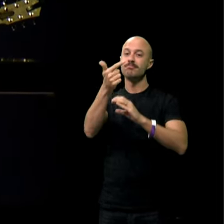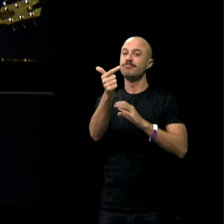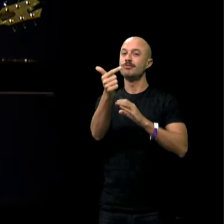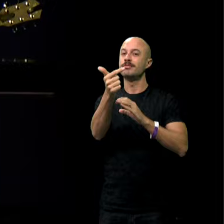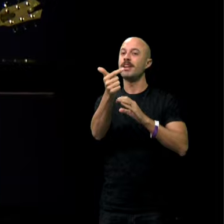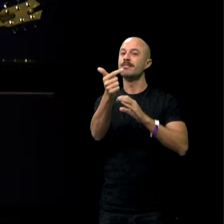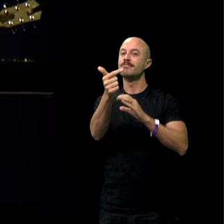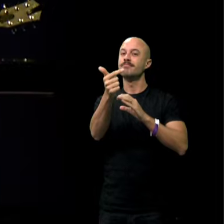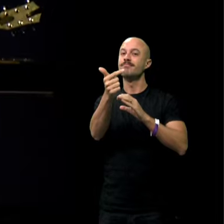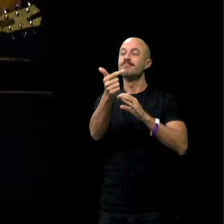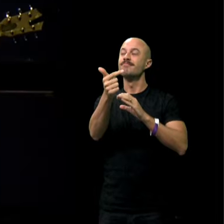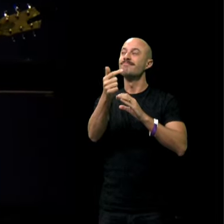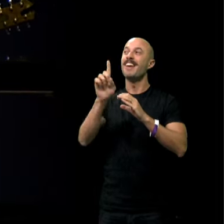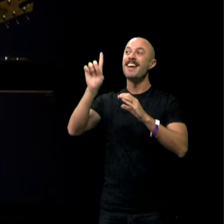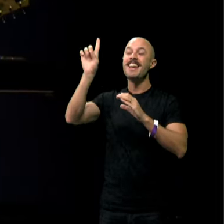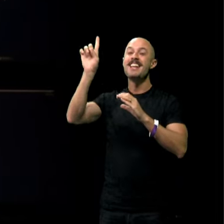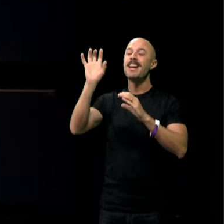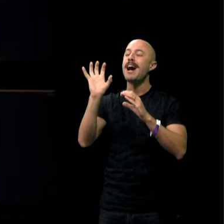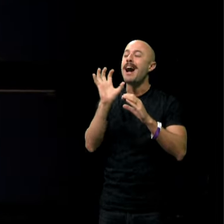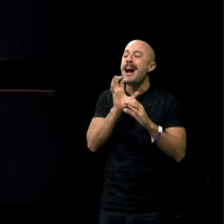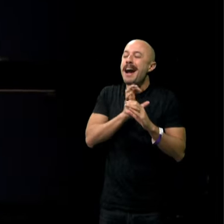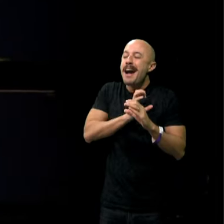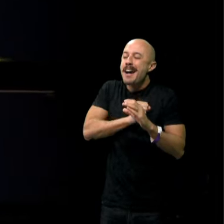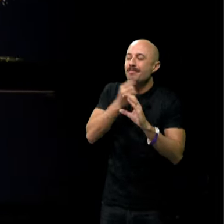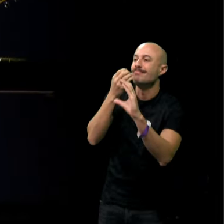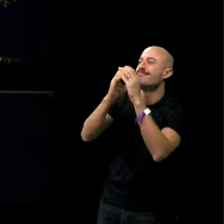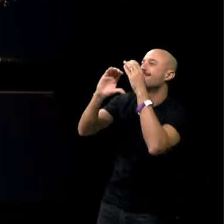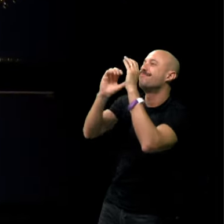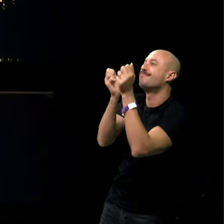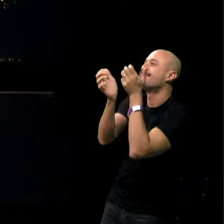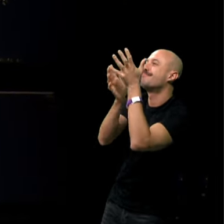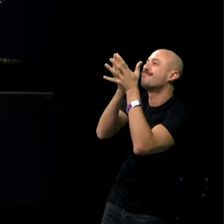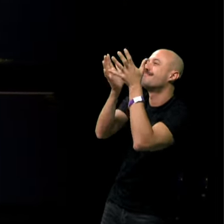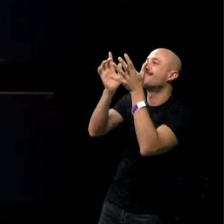e gosta de ouvir a sua voz.